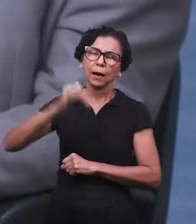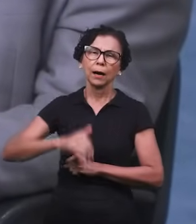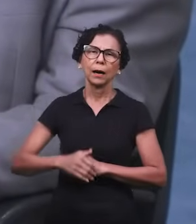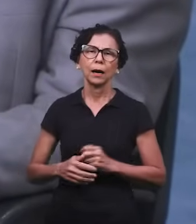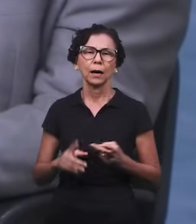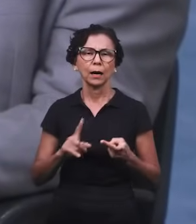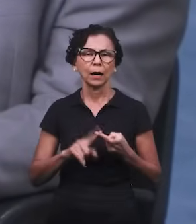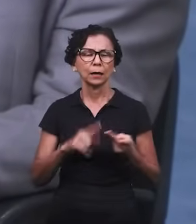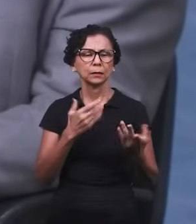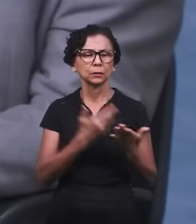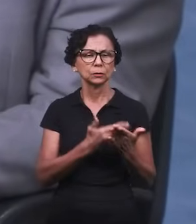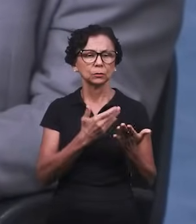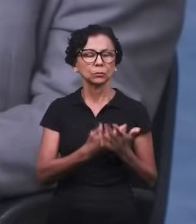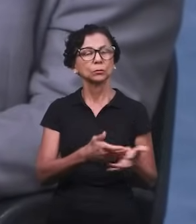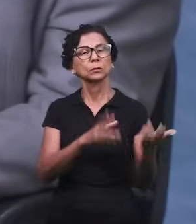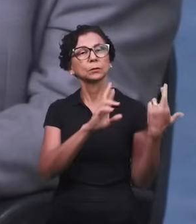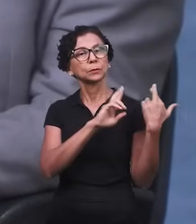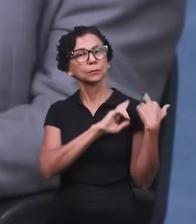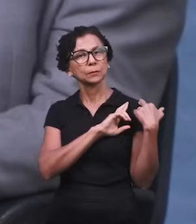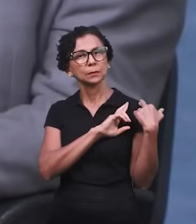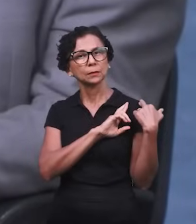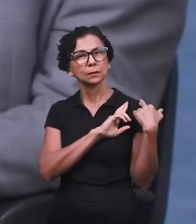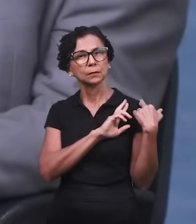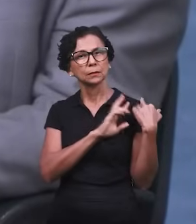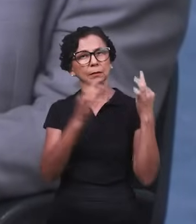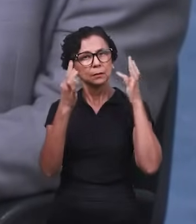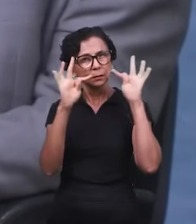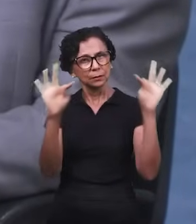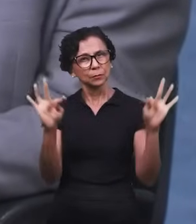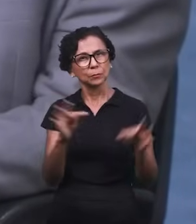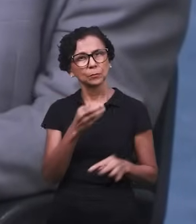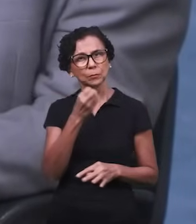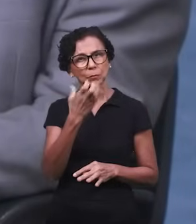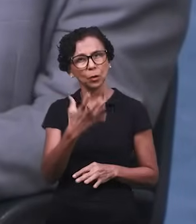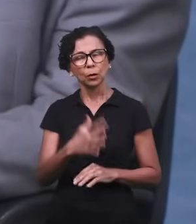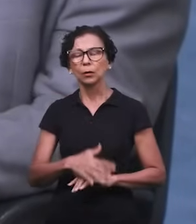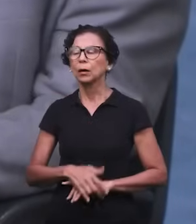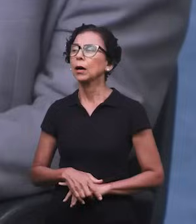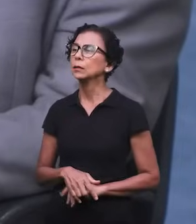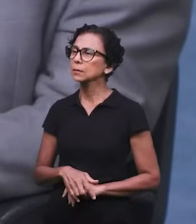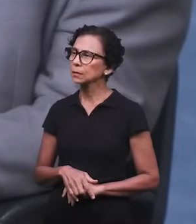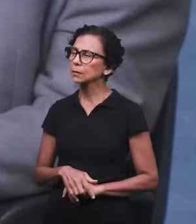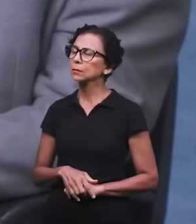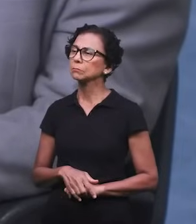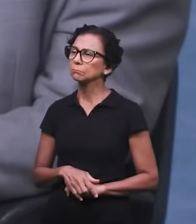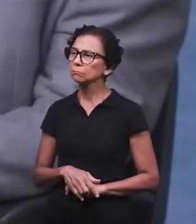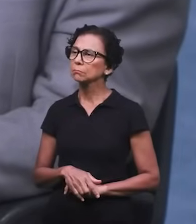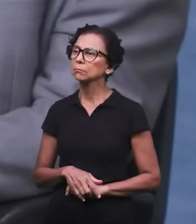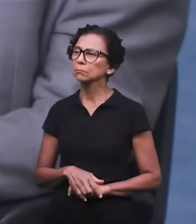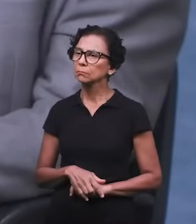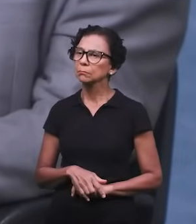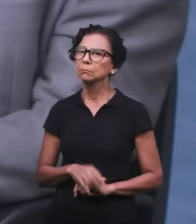estudo, responsabilidade, é um bom testemunho? É um bom testemunho.